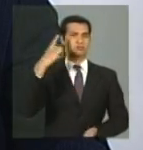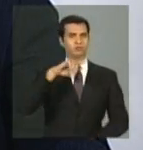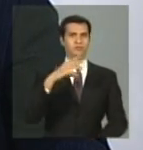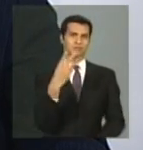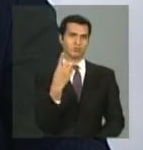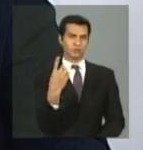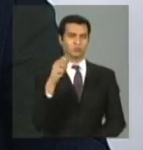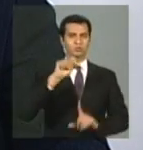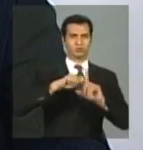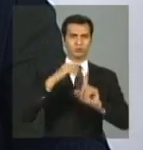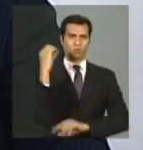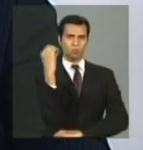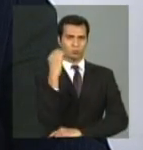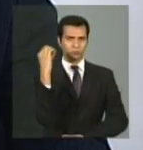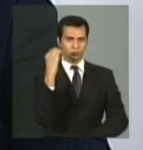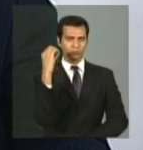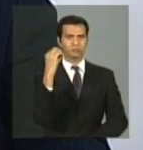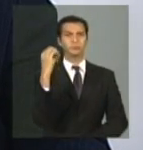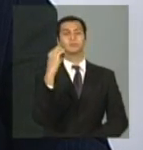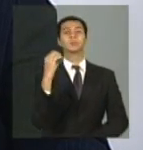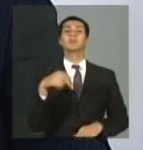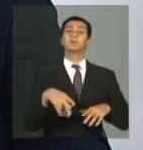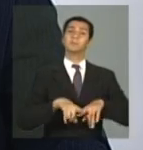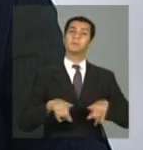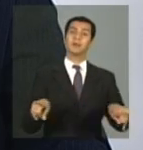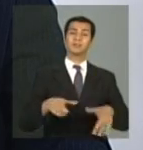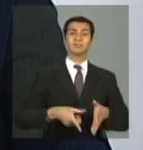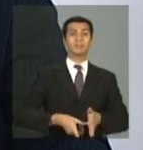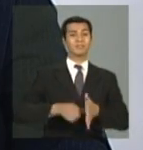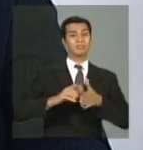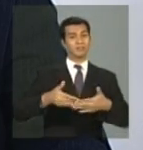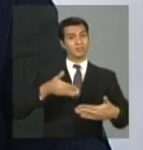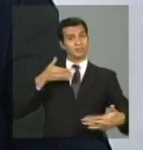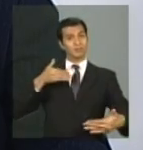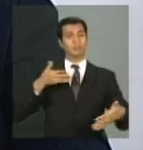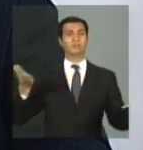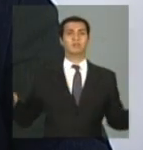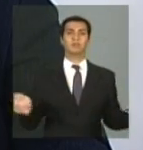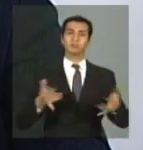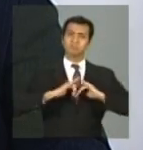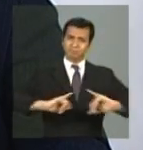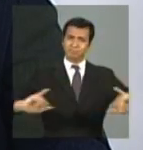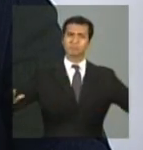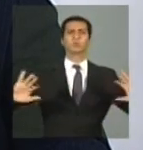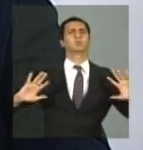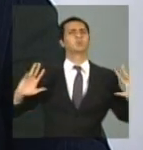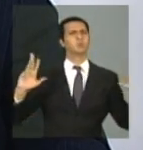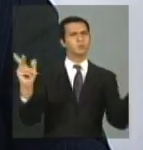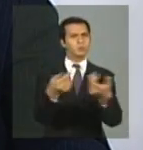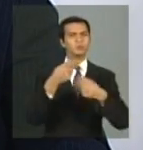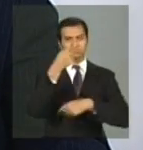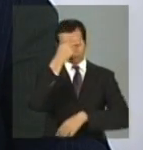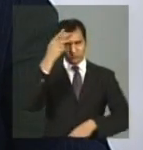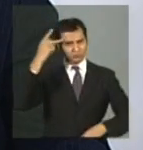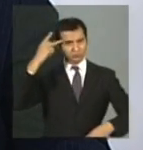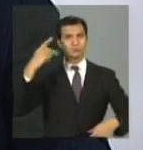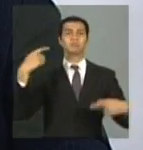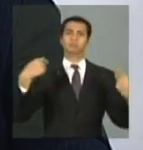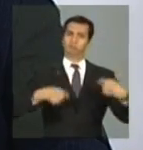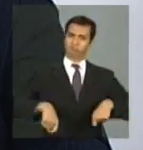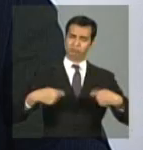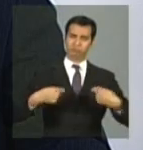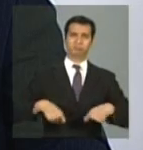disso, eu conclamo toda a rede, né, e aos beneficiários, quer dizer, muito importante dizer o